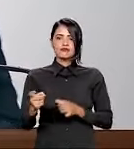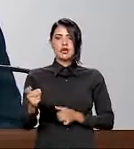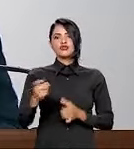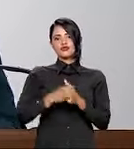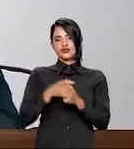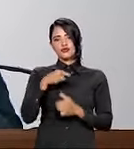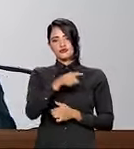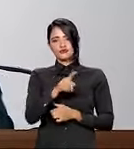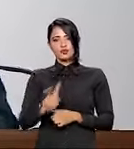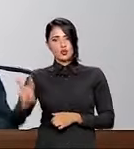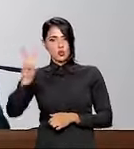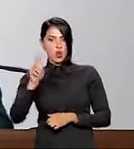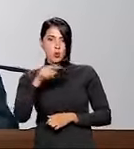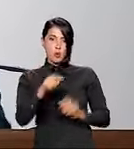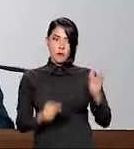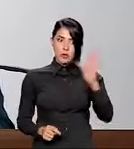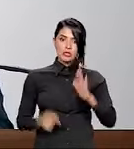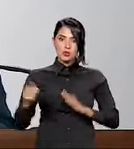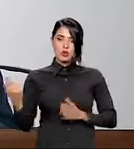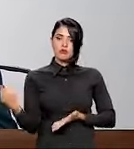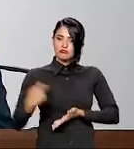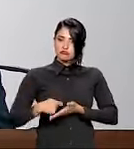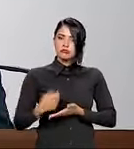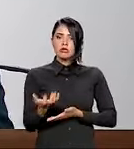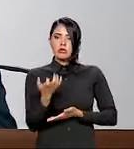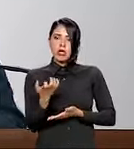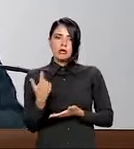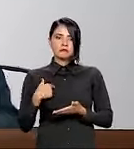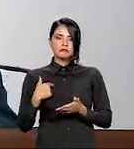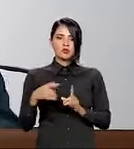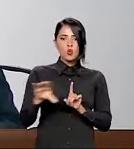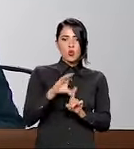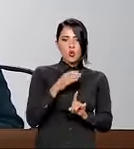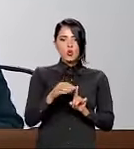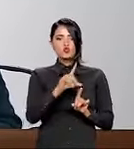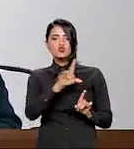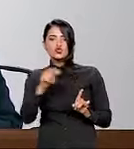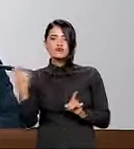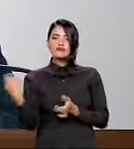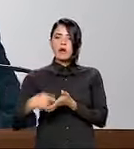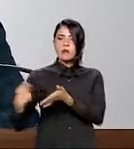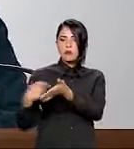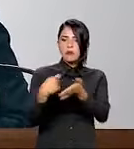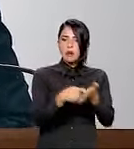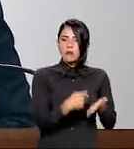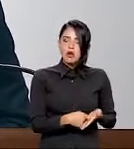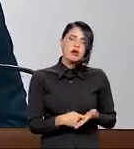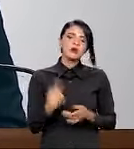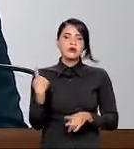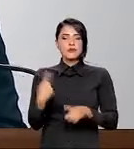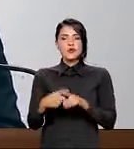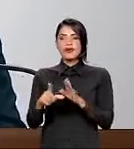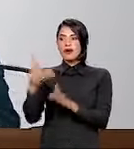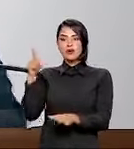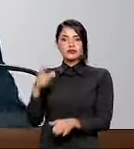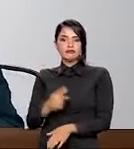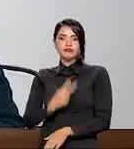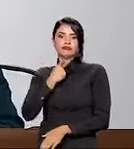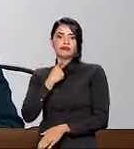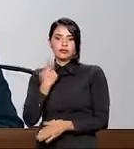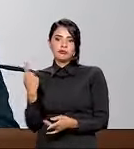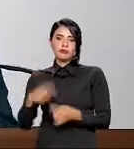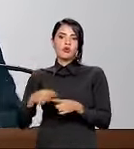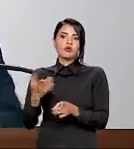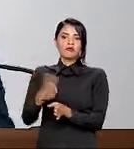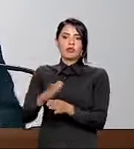Venezuela com o Brasil e ele quer estabelecer, sabe, um calendário de pagamento dessa dívida, porque não pôde fazer antes, porque fecharam